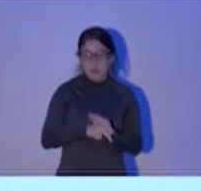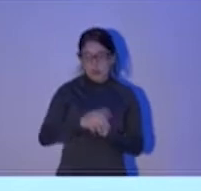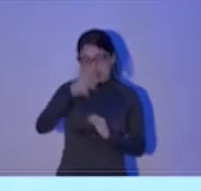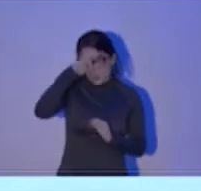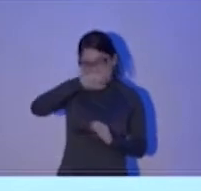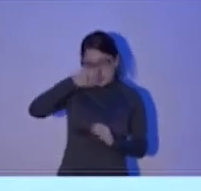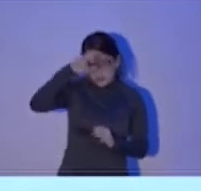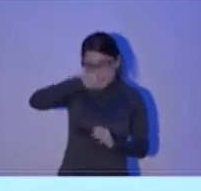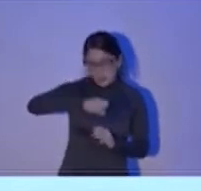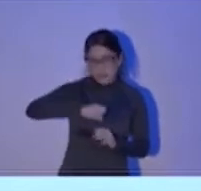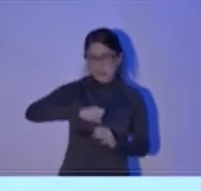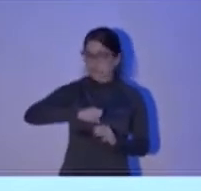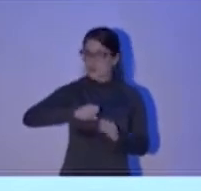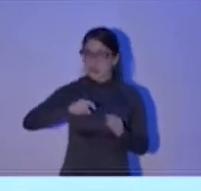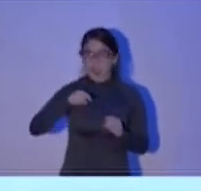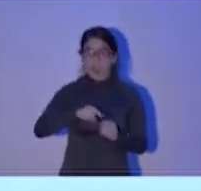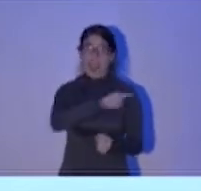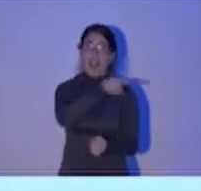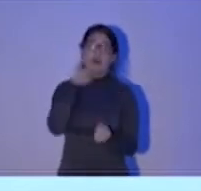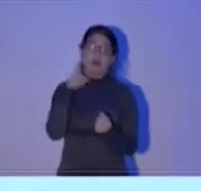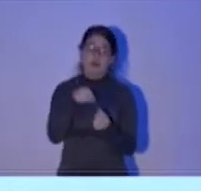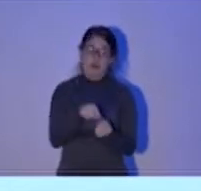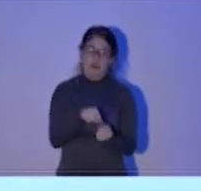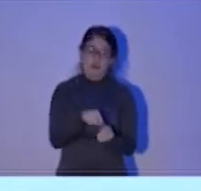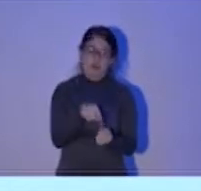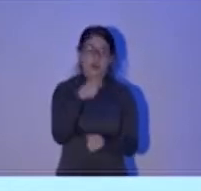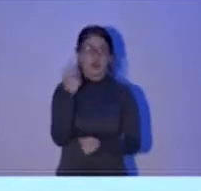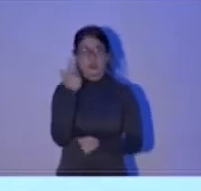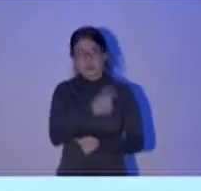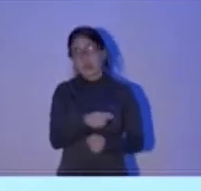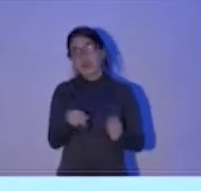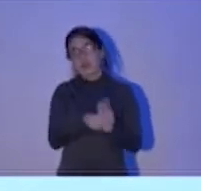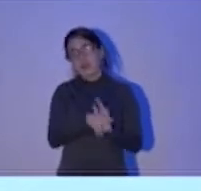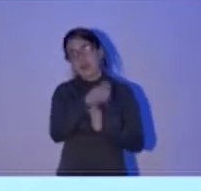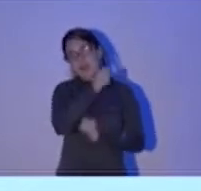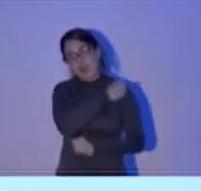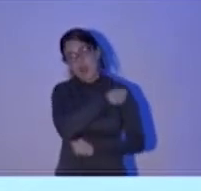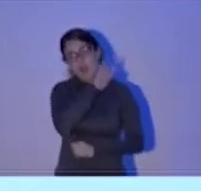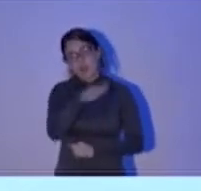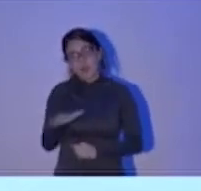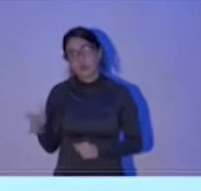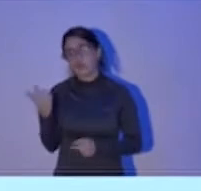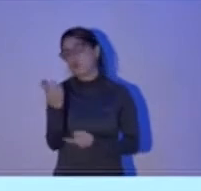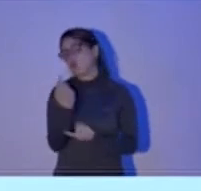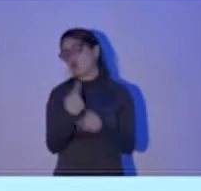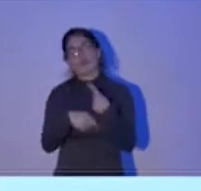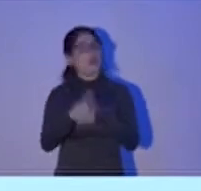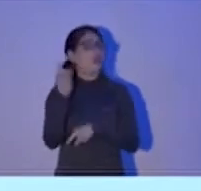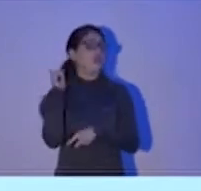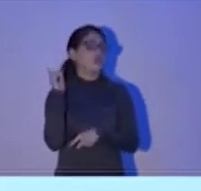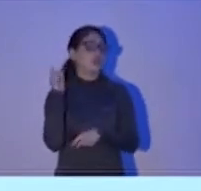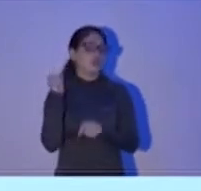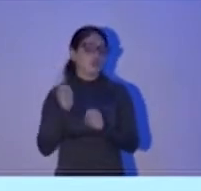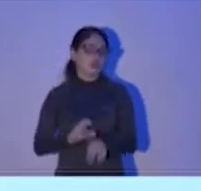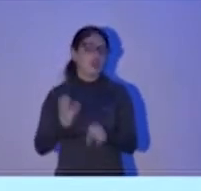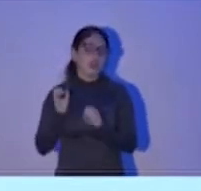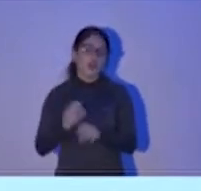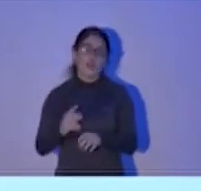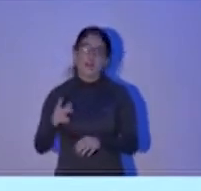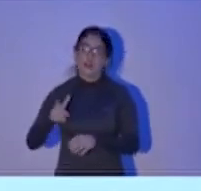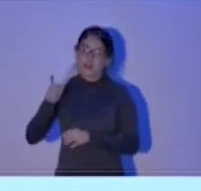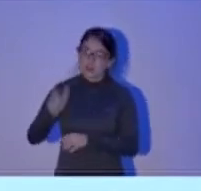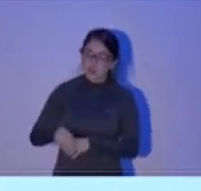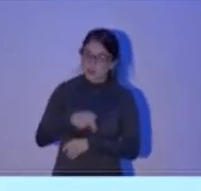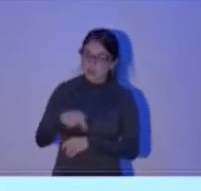aprendizagem dos nossos alunos e sucesso escolar e valorização e respeito aos nossos educadores, que são